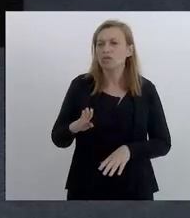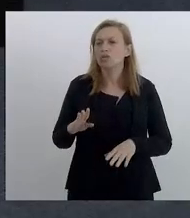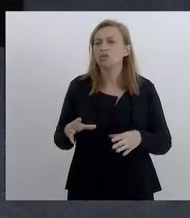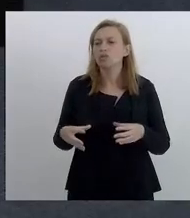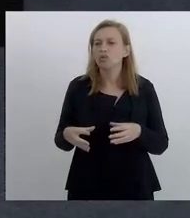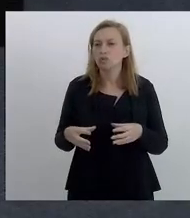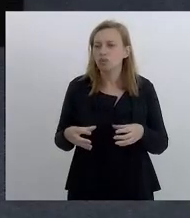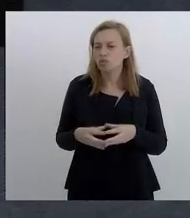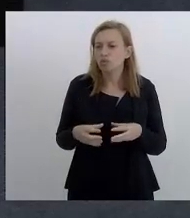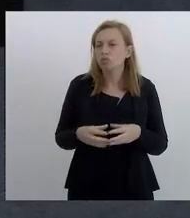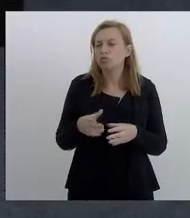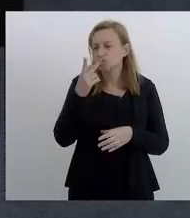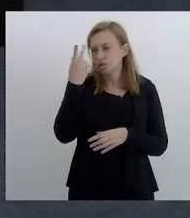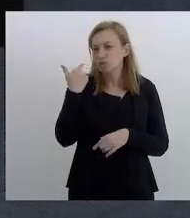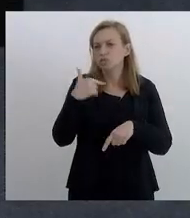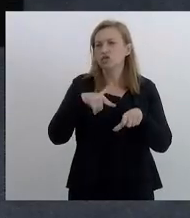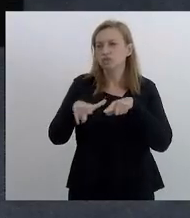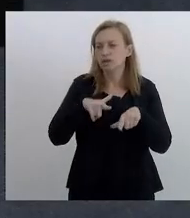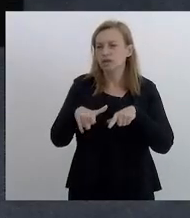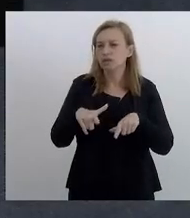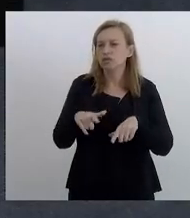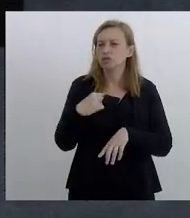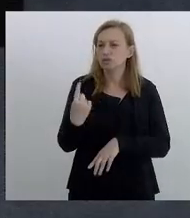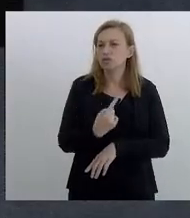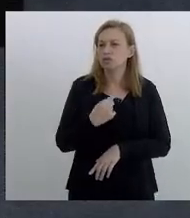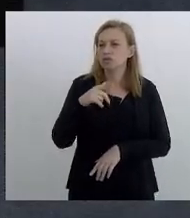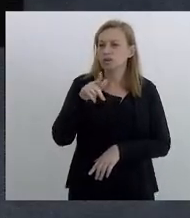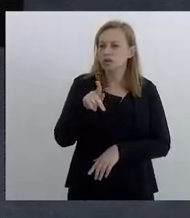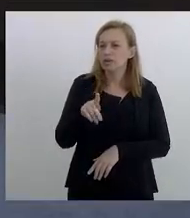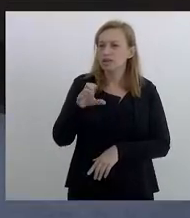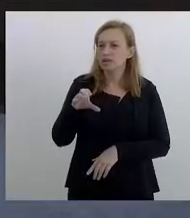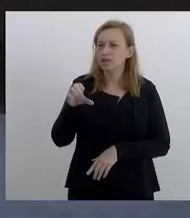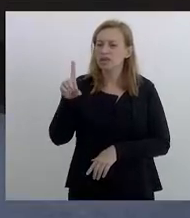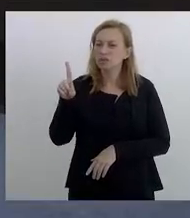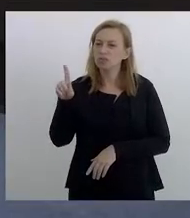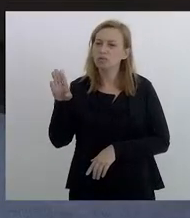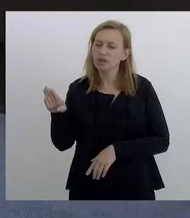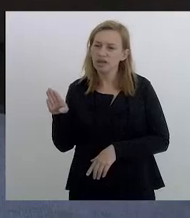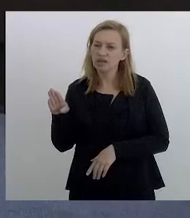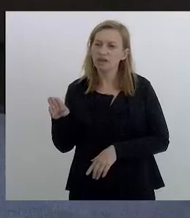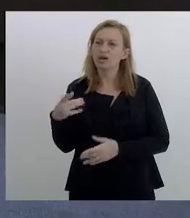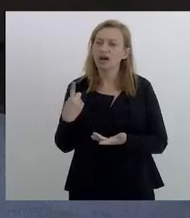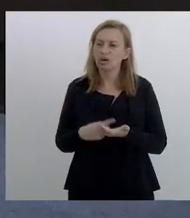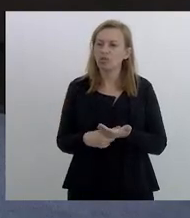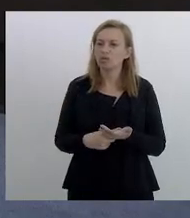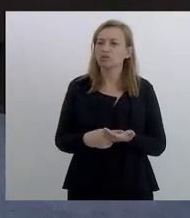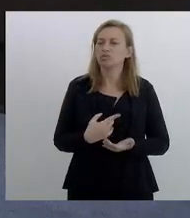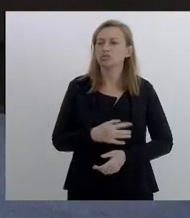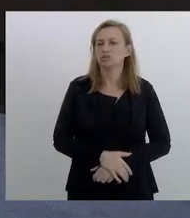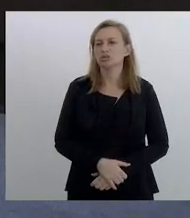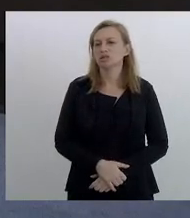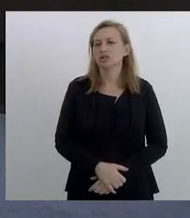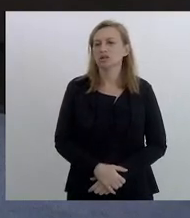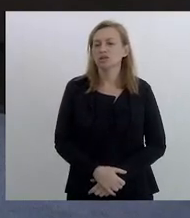trabalhadora, a gente do PCdoB está fechando o acordo. Obrigado, deputada enfermeira.